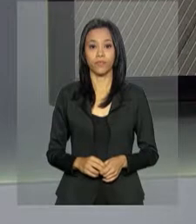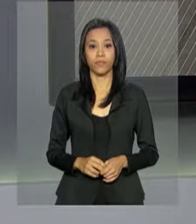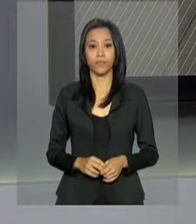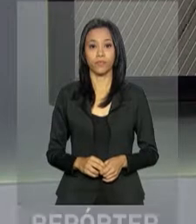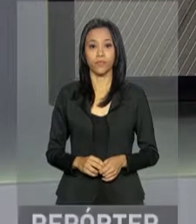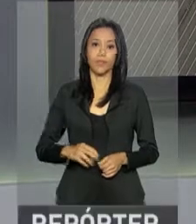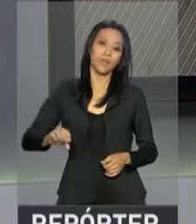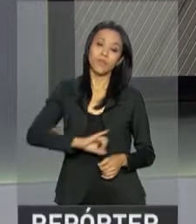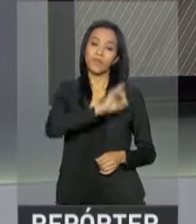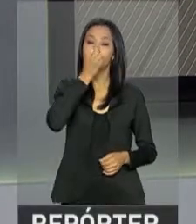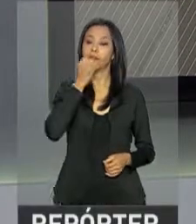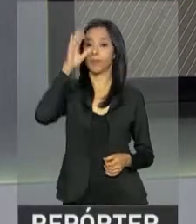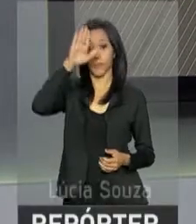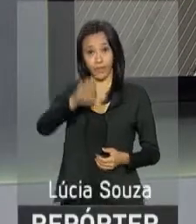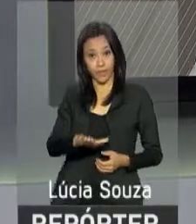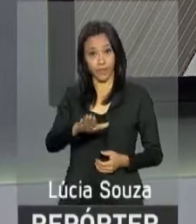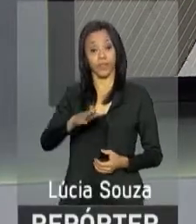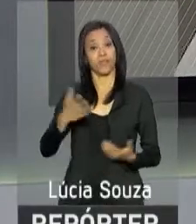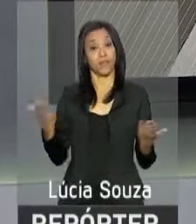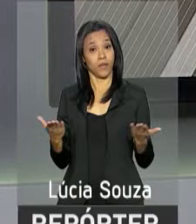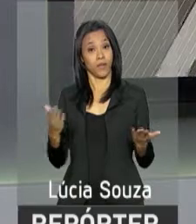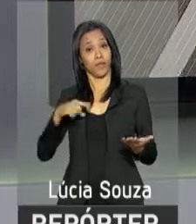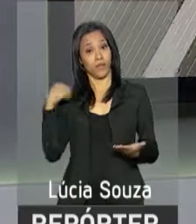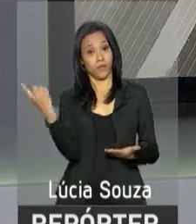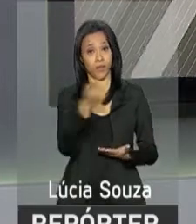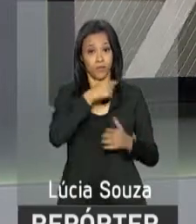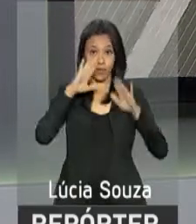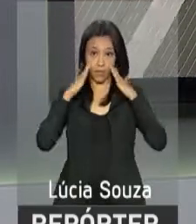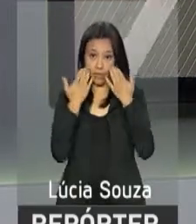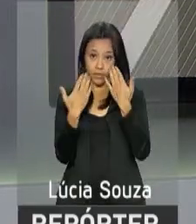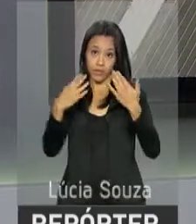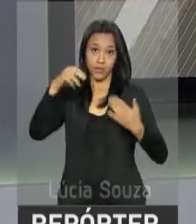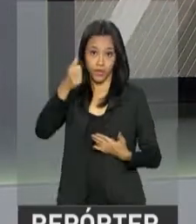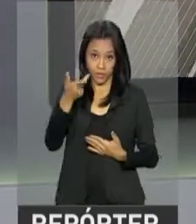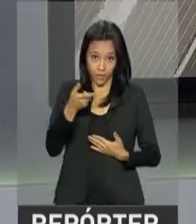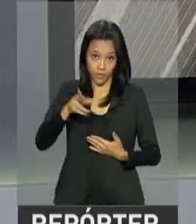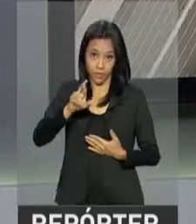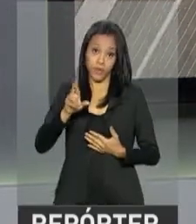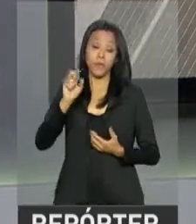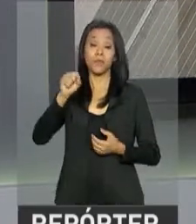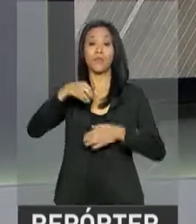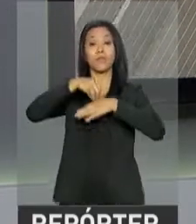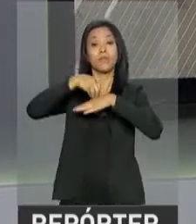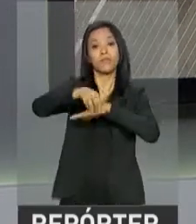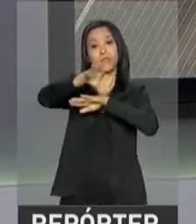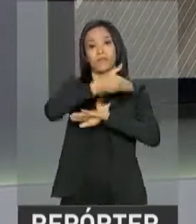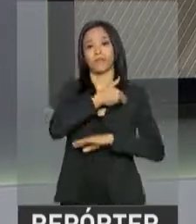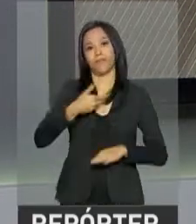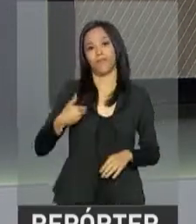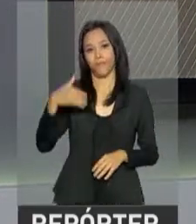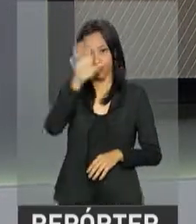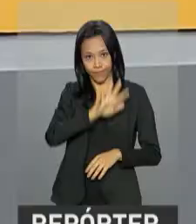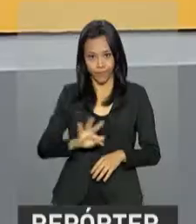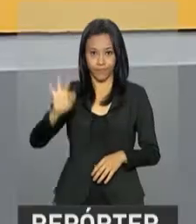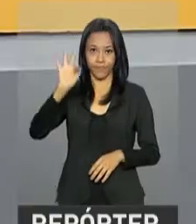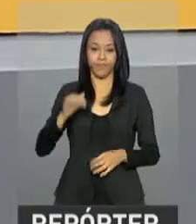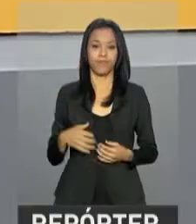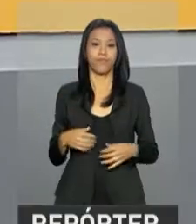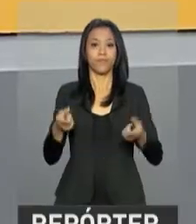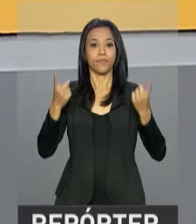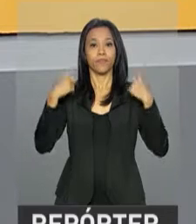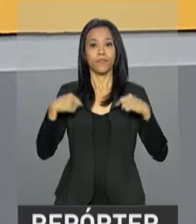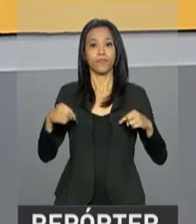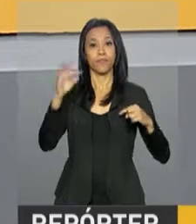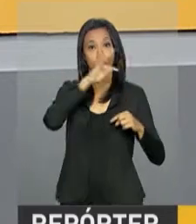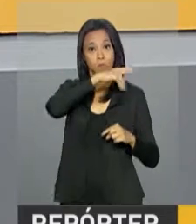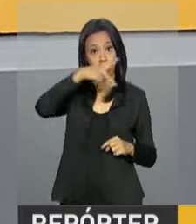olá boa tarde voltamos agora com o repórter nbr trazendo pra você as notícias do governo federal o